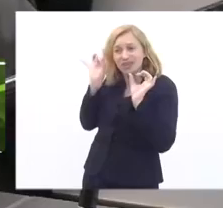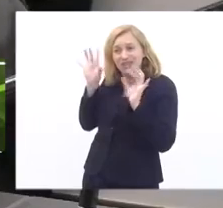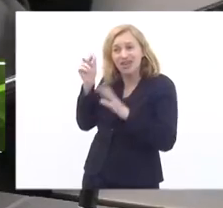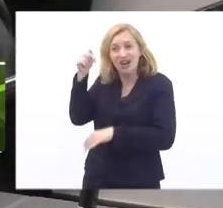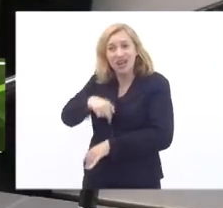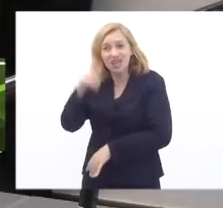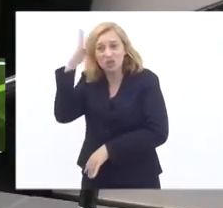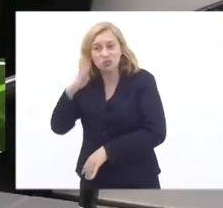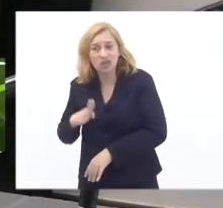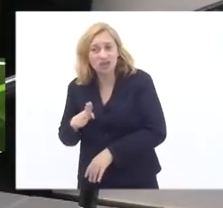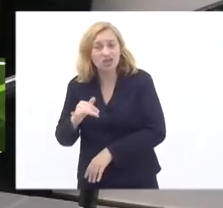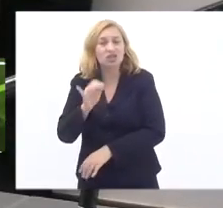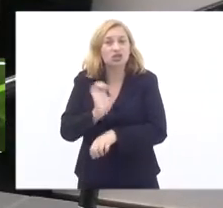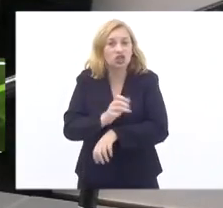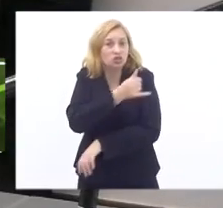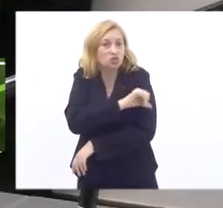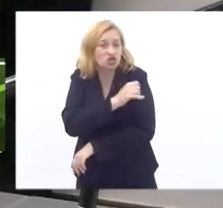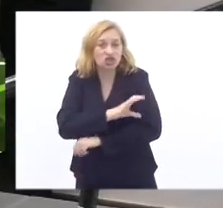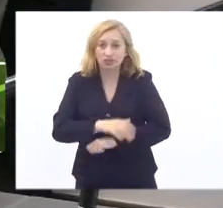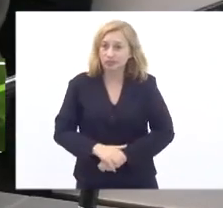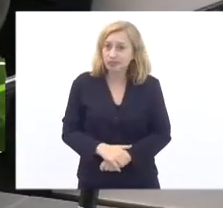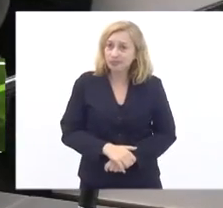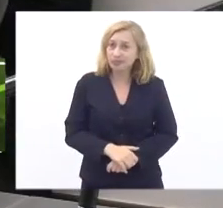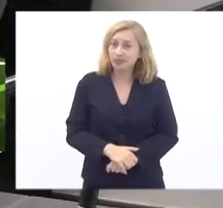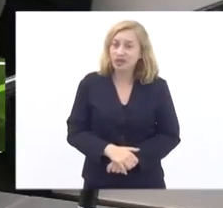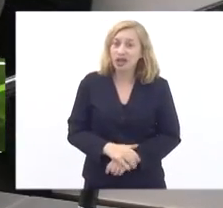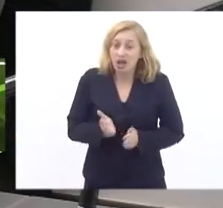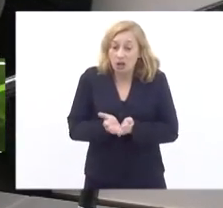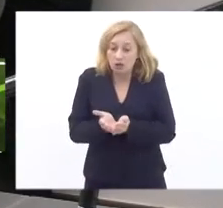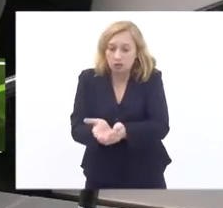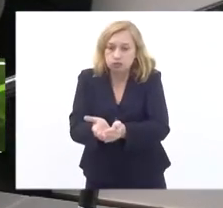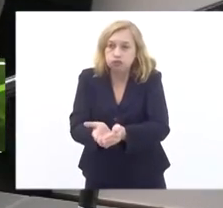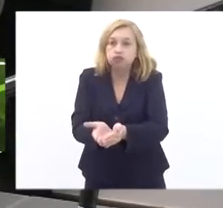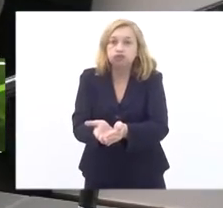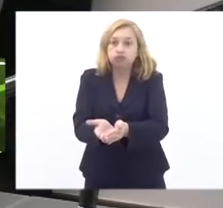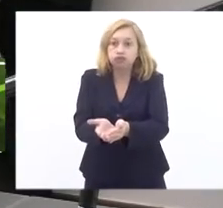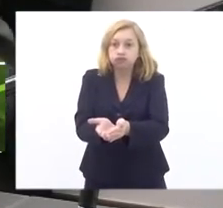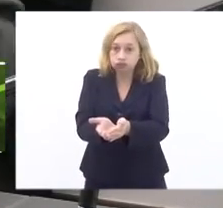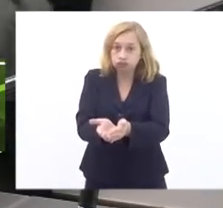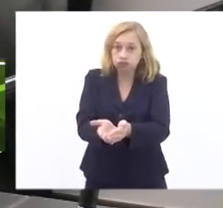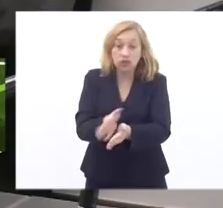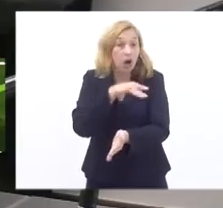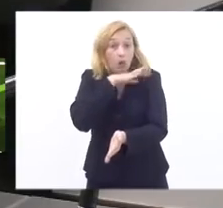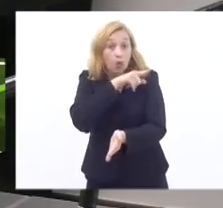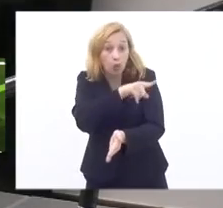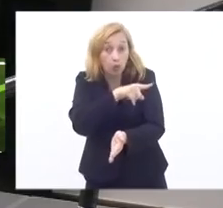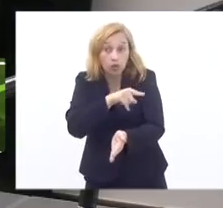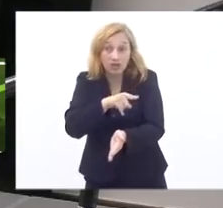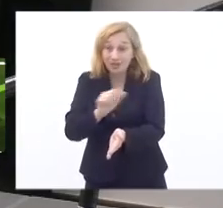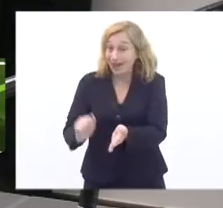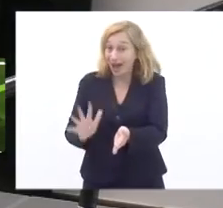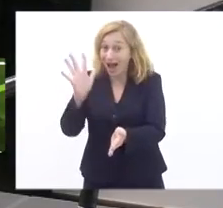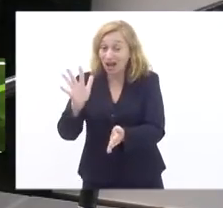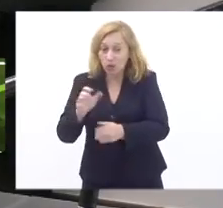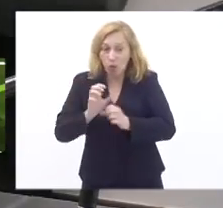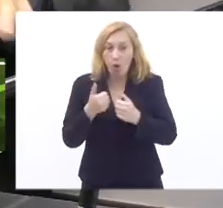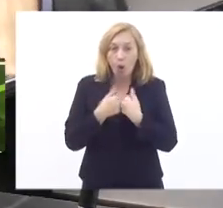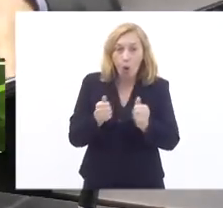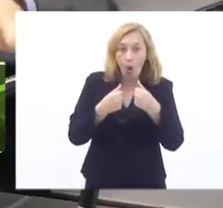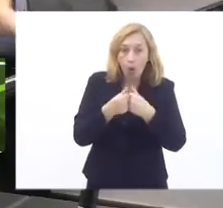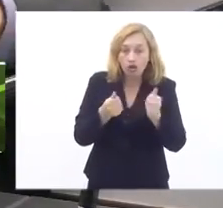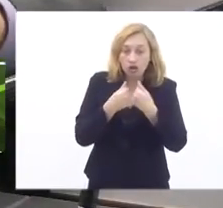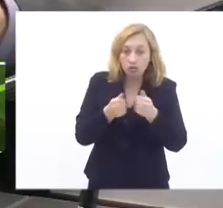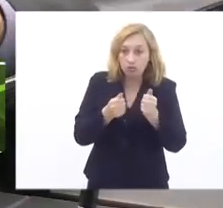no Brasil e no estado do Rio de Janeiro. Porque as barcas estão em petição de miséria, os ônibus estão